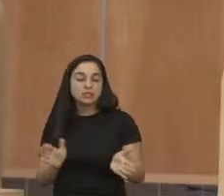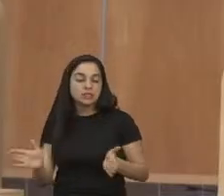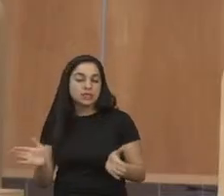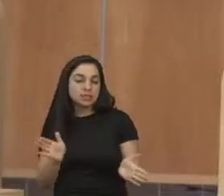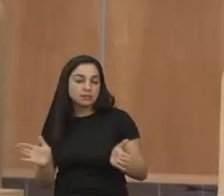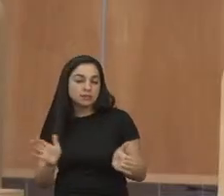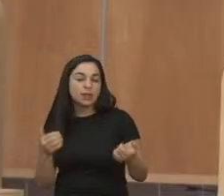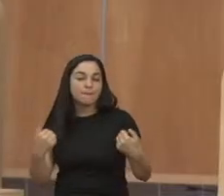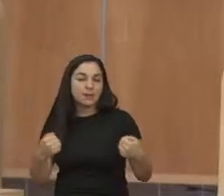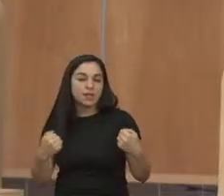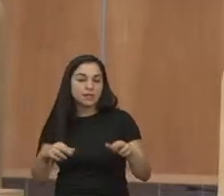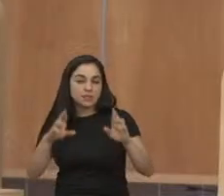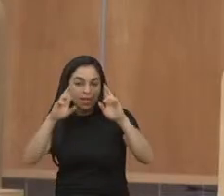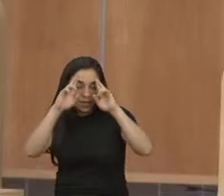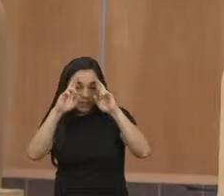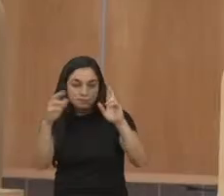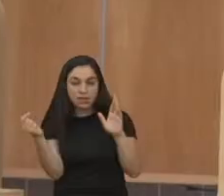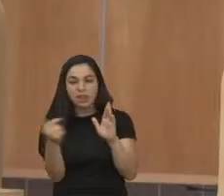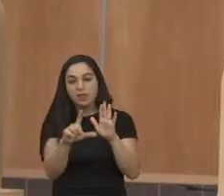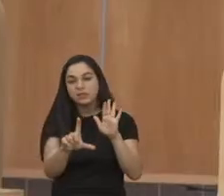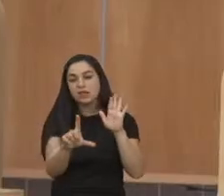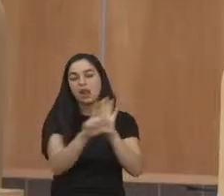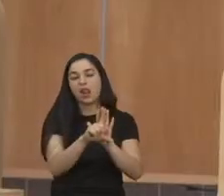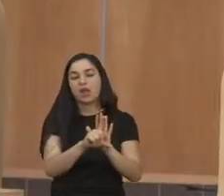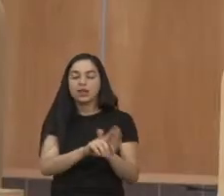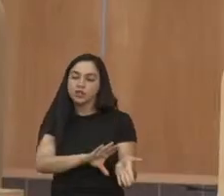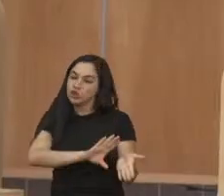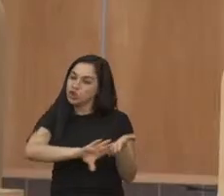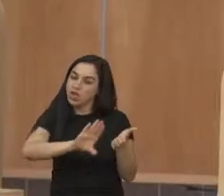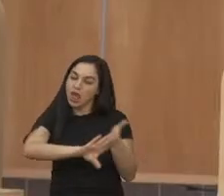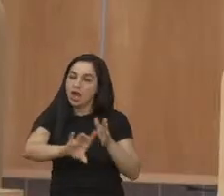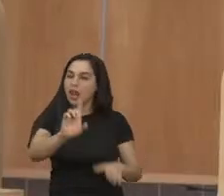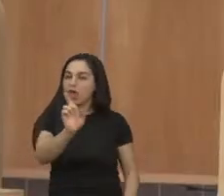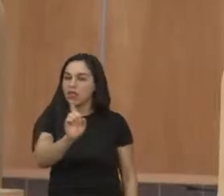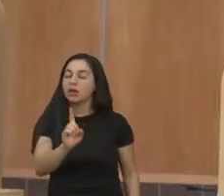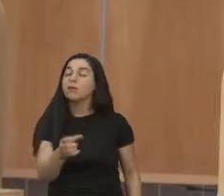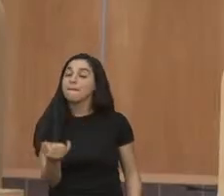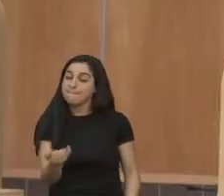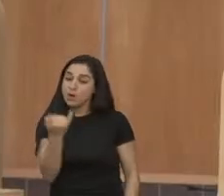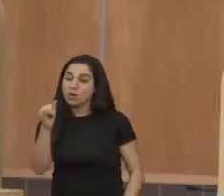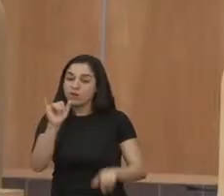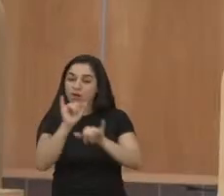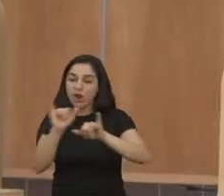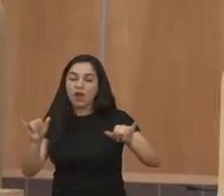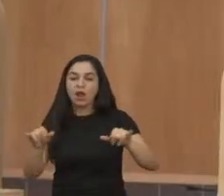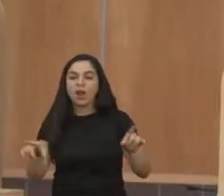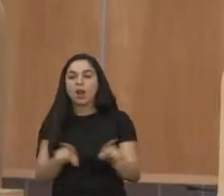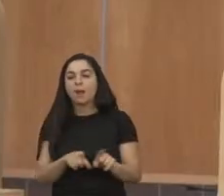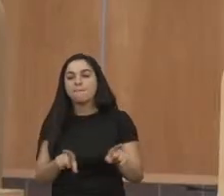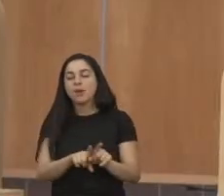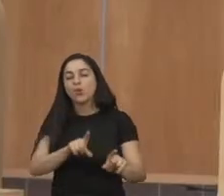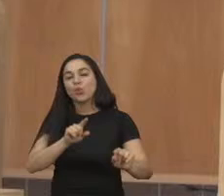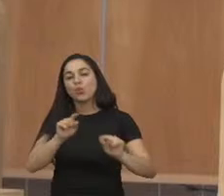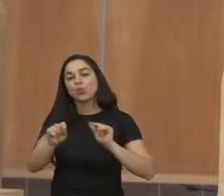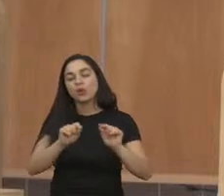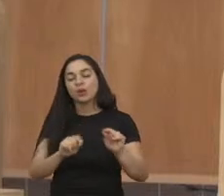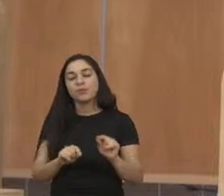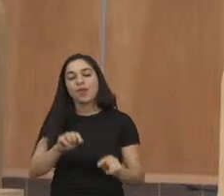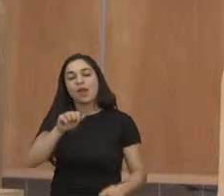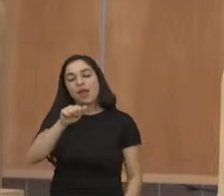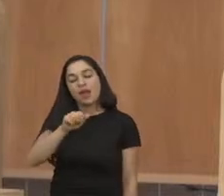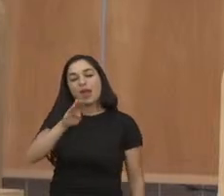nessa lei em questão aqui. Então, isso não foi tirado. É importante mencionar também isso aí. Outra questão que eu queria pontuar aqui é a questão que o